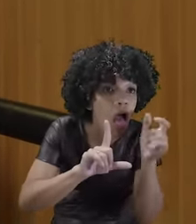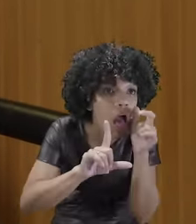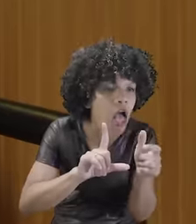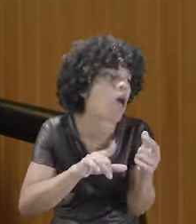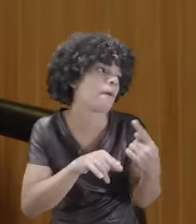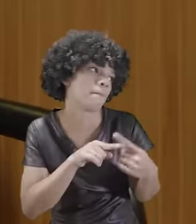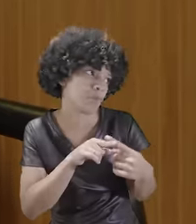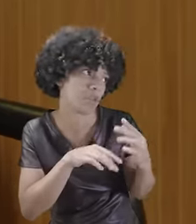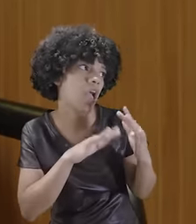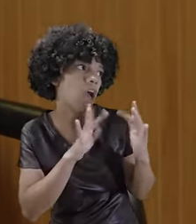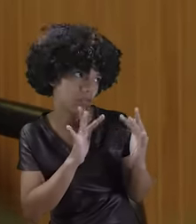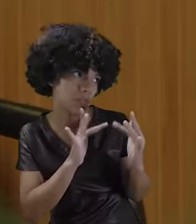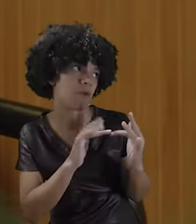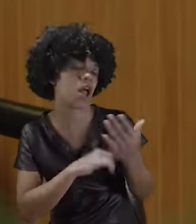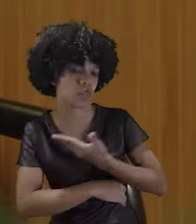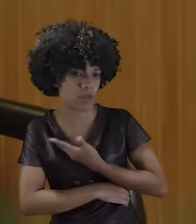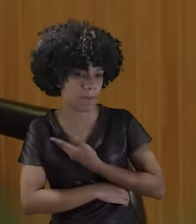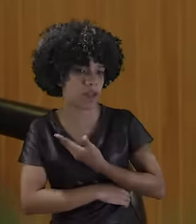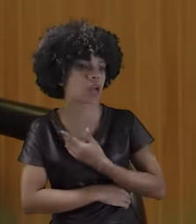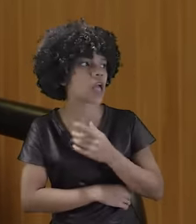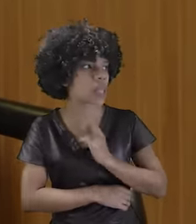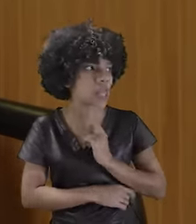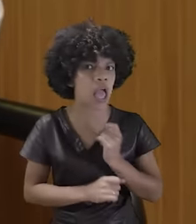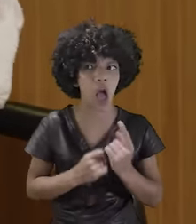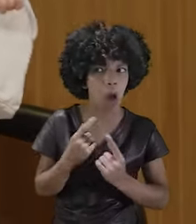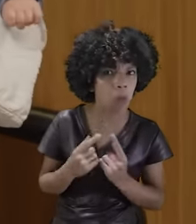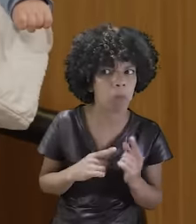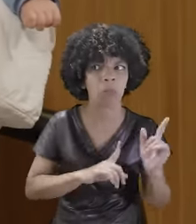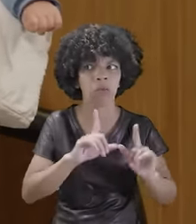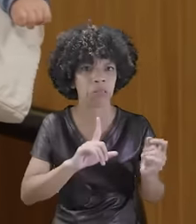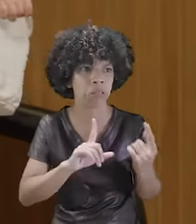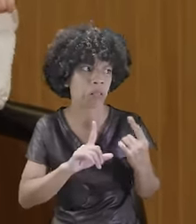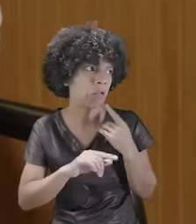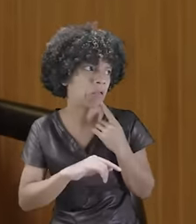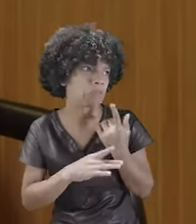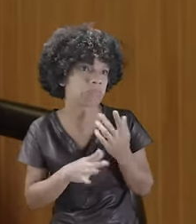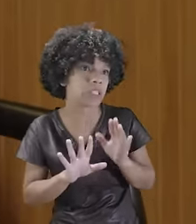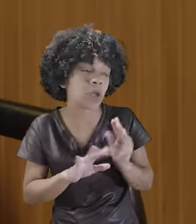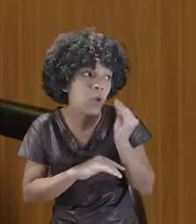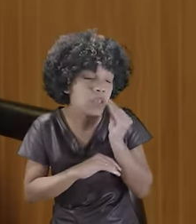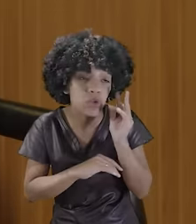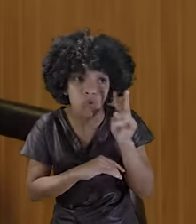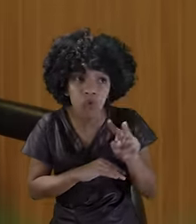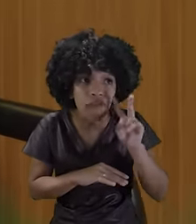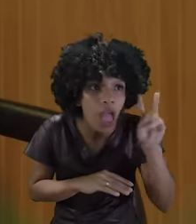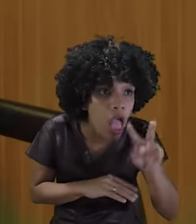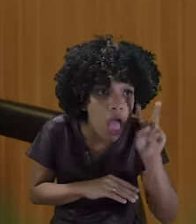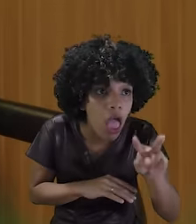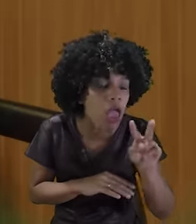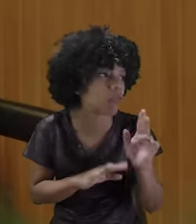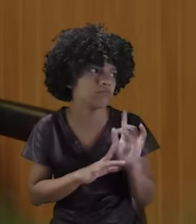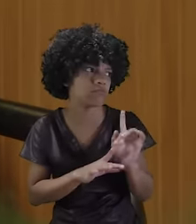falei para você o namorada do amigo Ela falou para mim que ia passar algumas coisas no TV então eu tento não ver TV